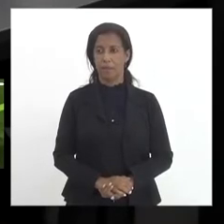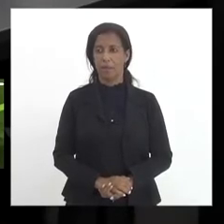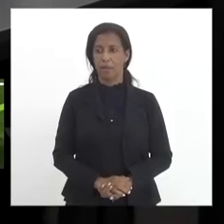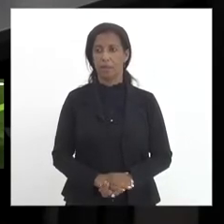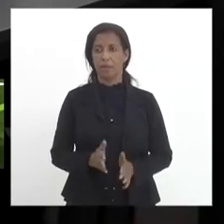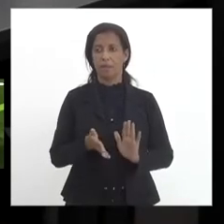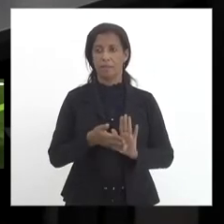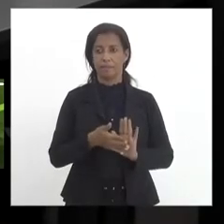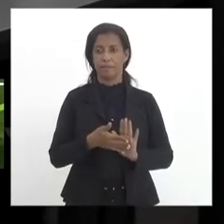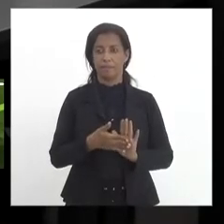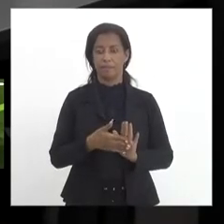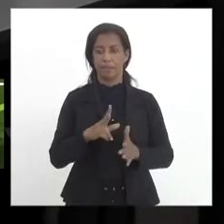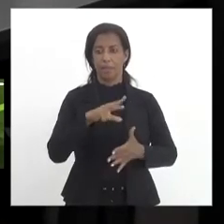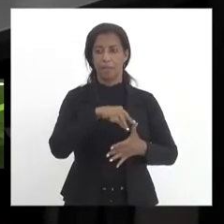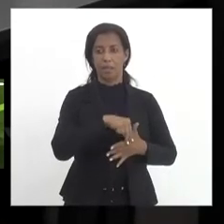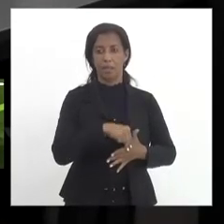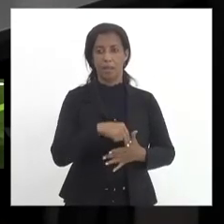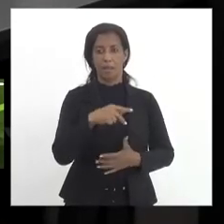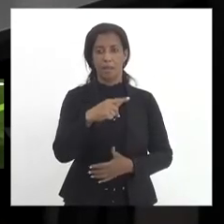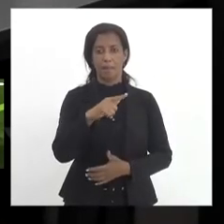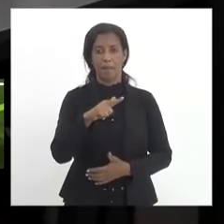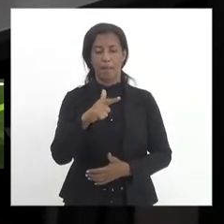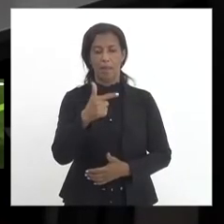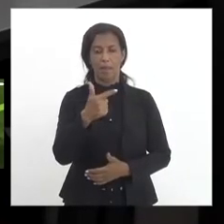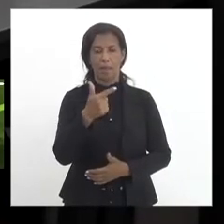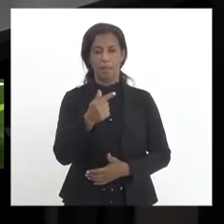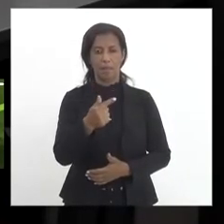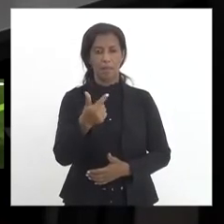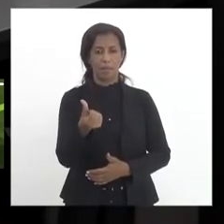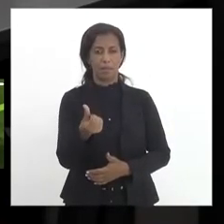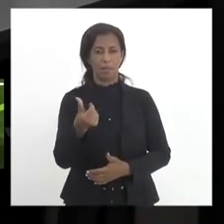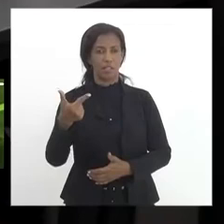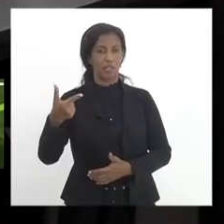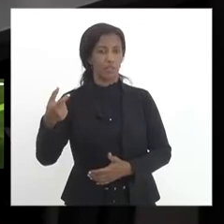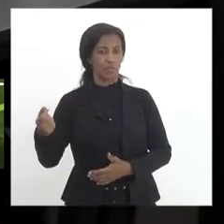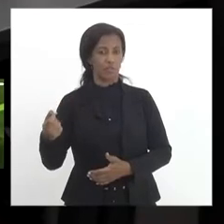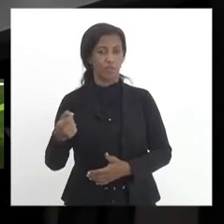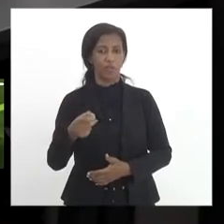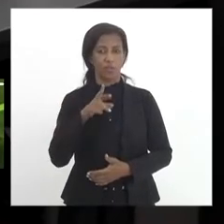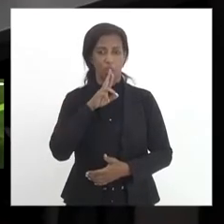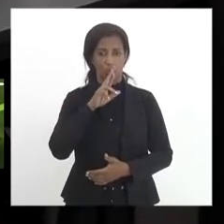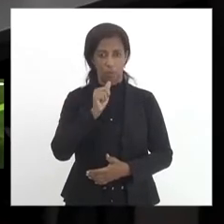O parecer é anexação PL 2675 de 20. Deputado Rodrigo Amorim quer